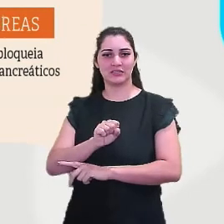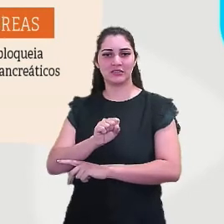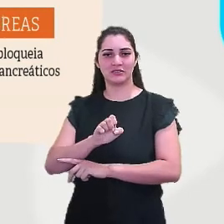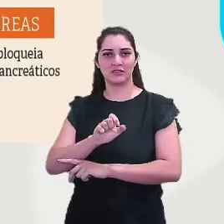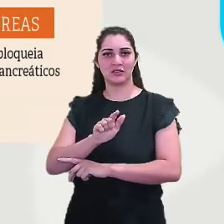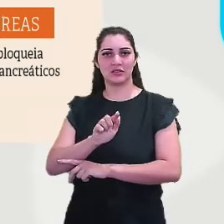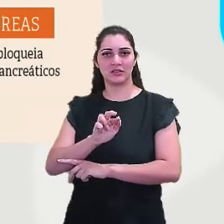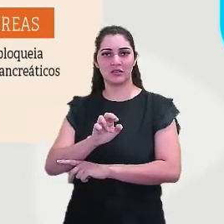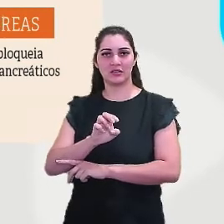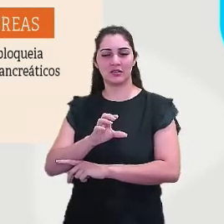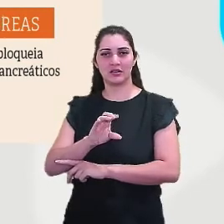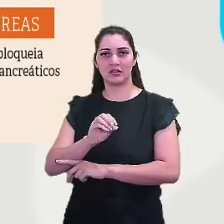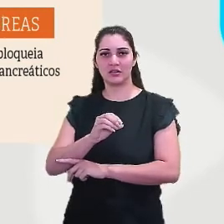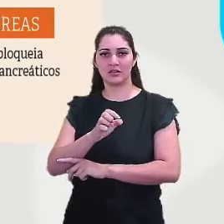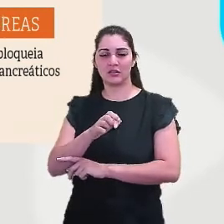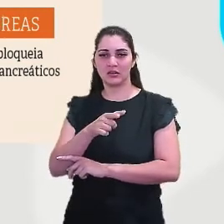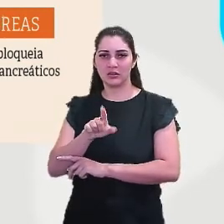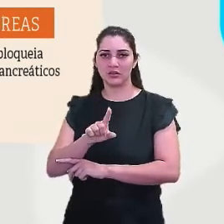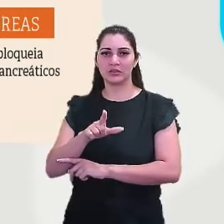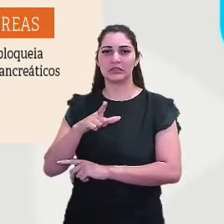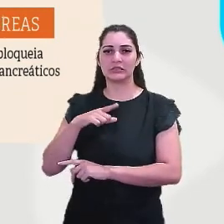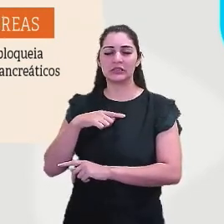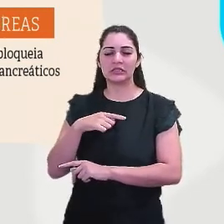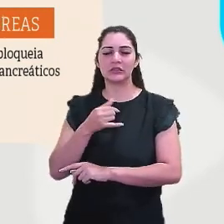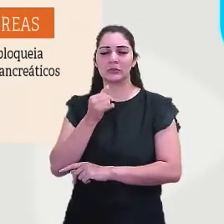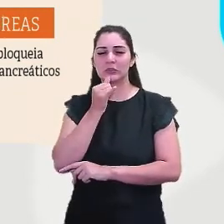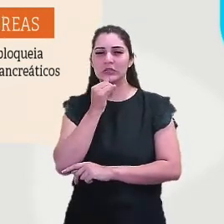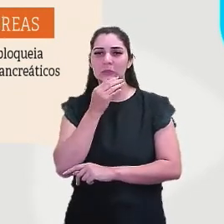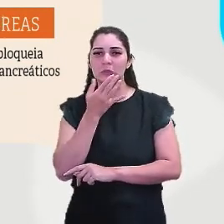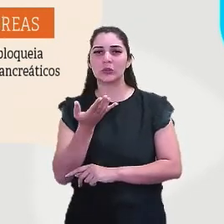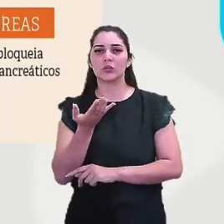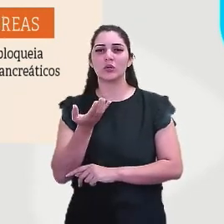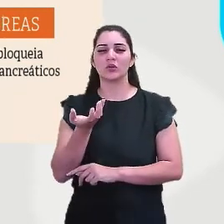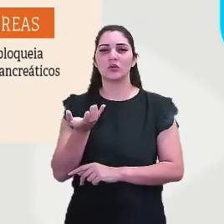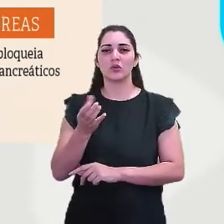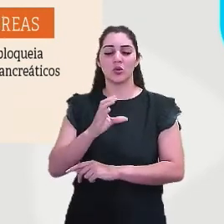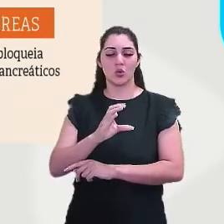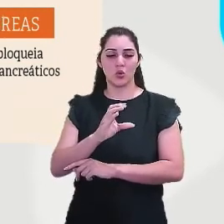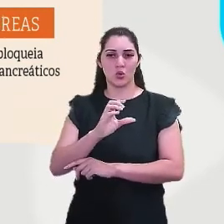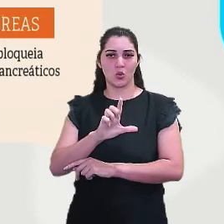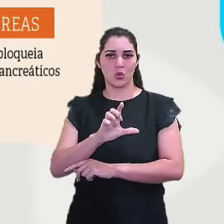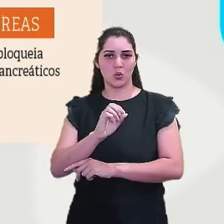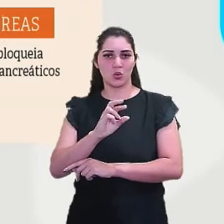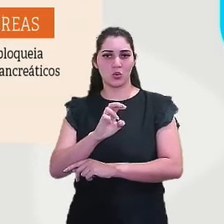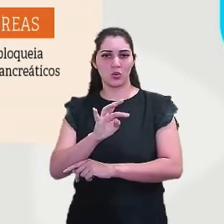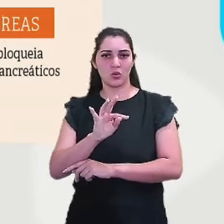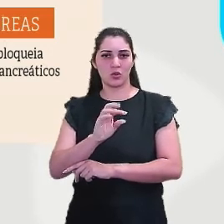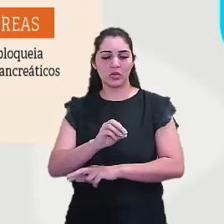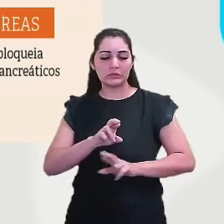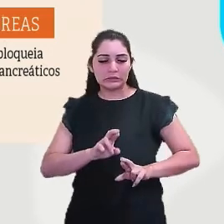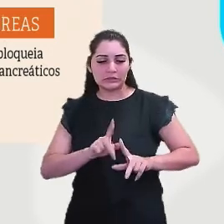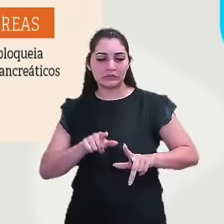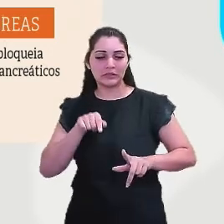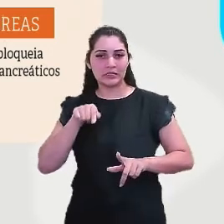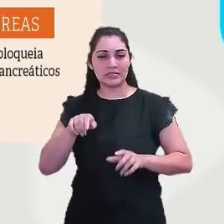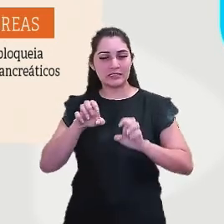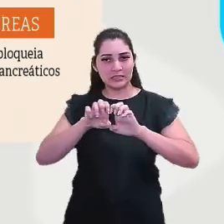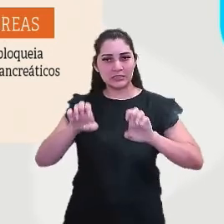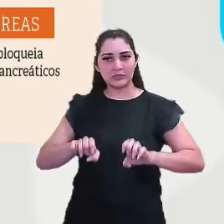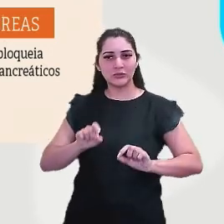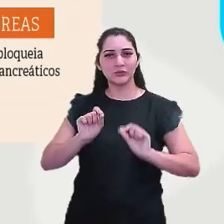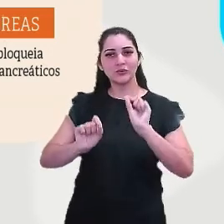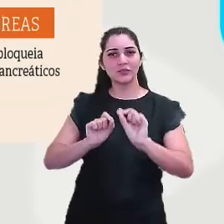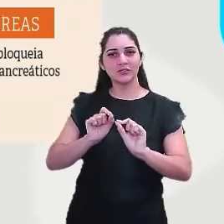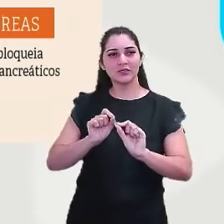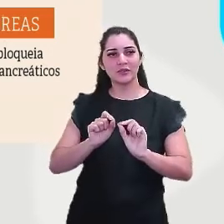viscosas e possuir teor alterado de cloreto. E faz com que, gente, essas estruturas elas fiquem